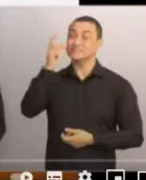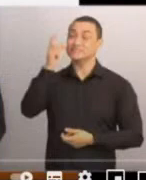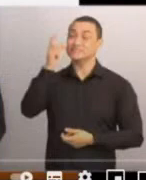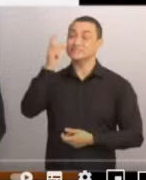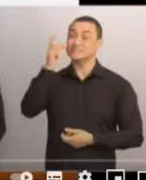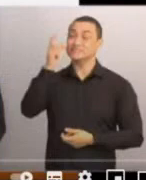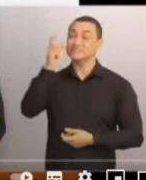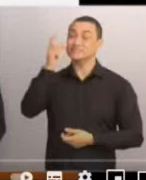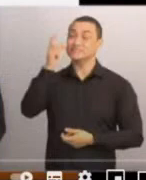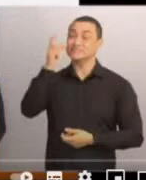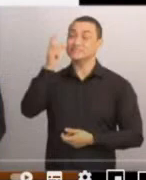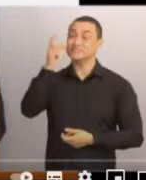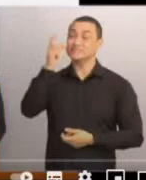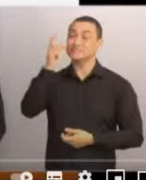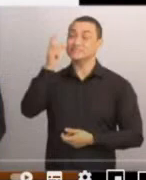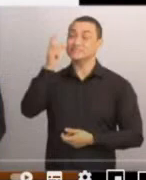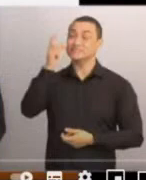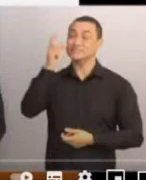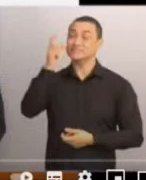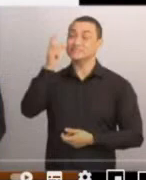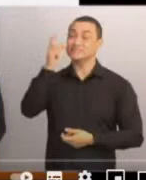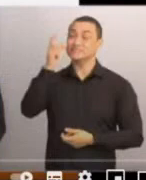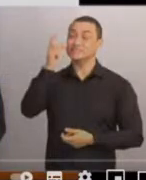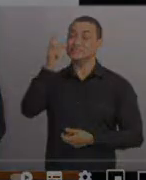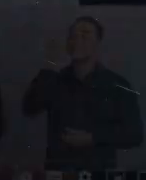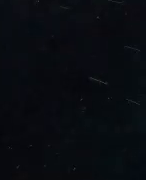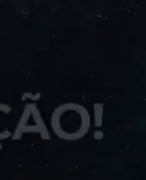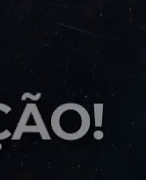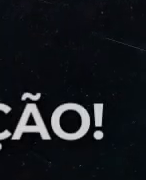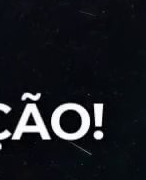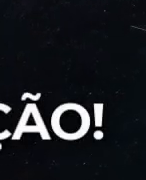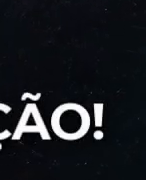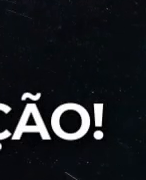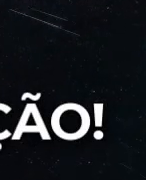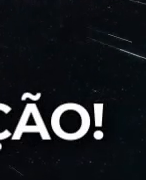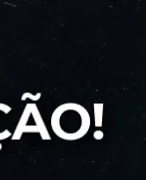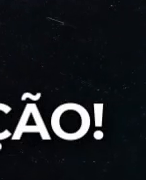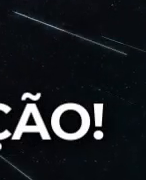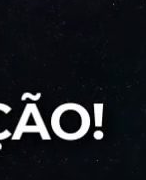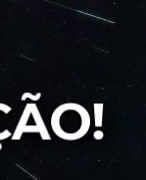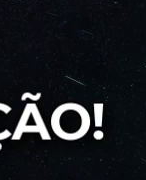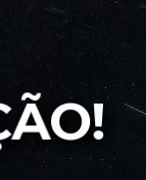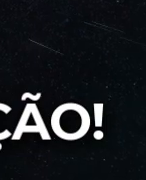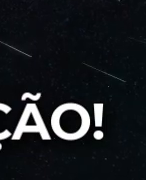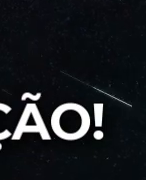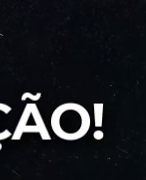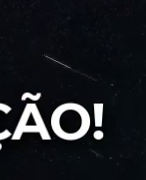Até porque a gente não sabe até quando a imunidade com a Coronavac vai durar.